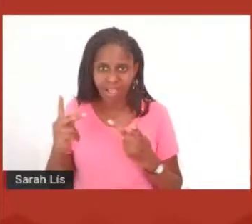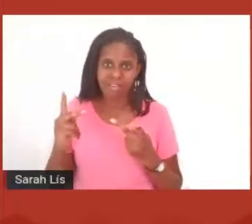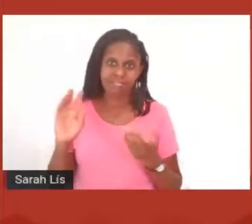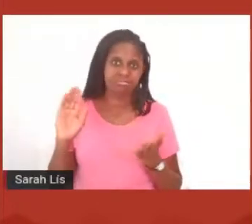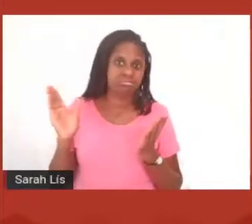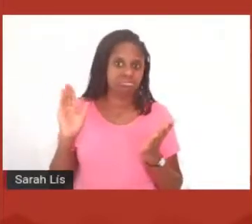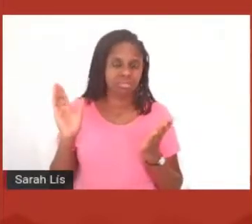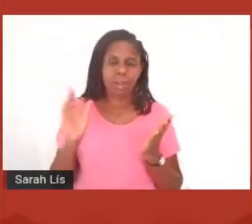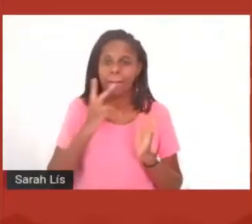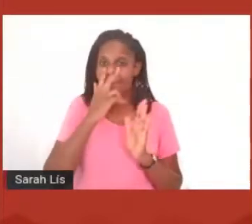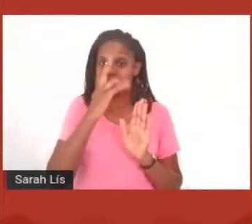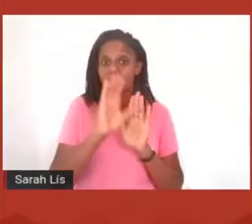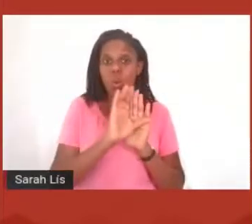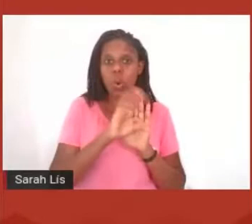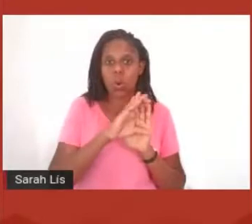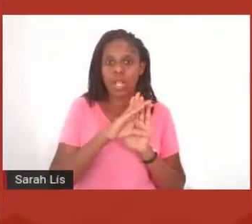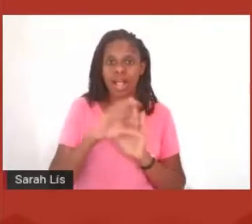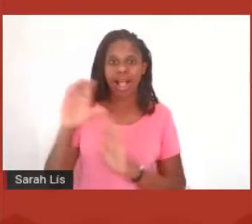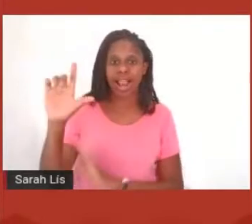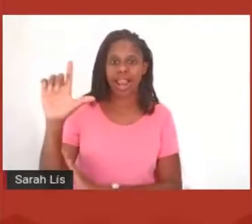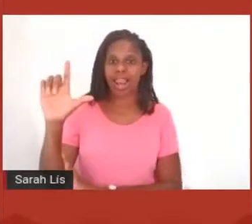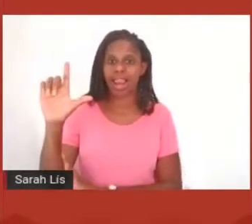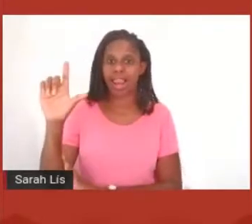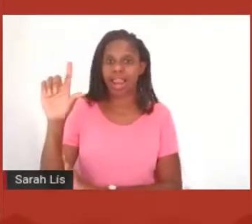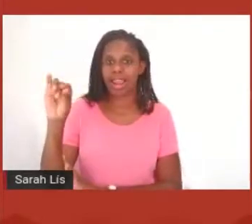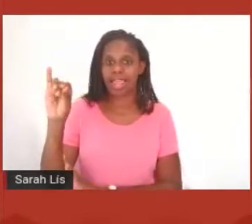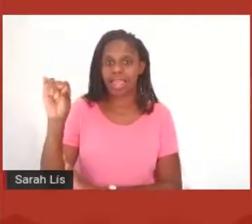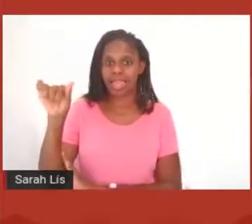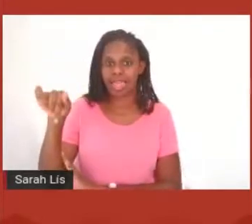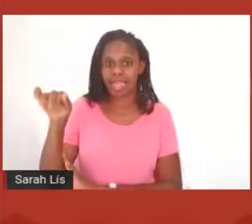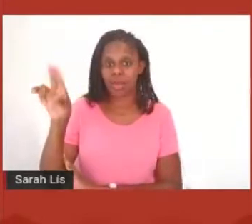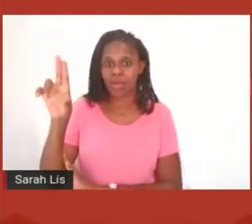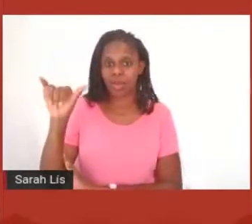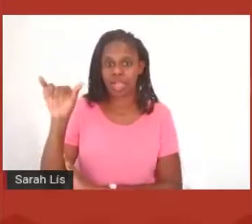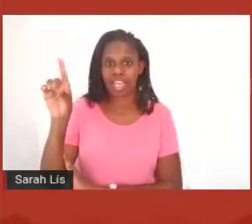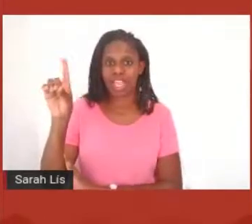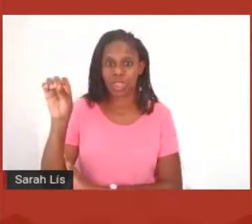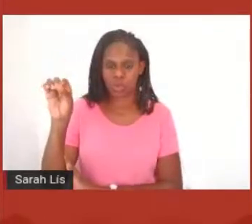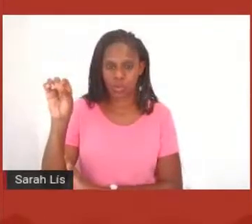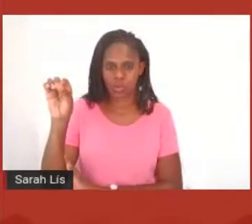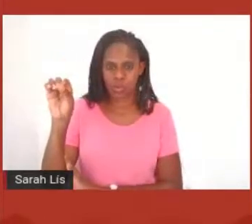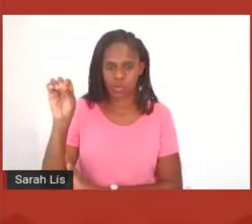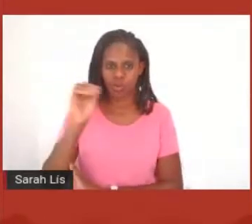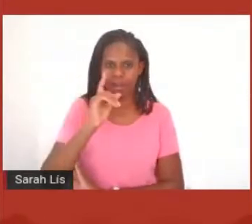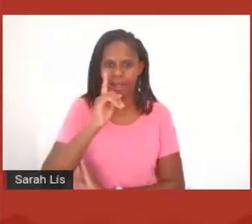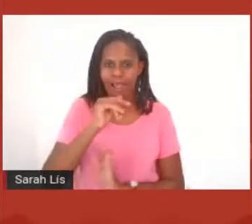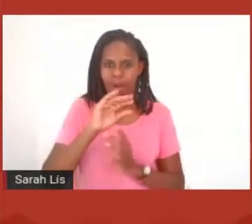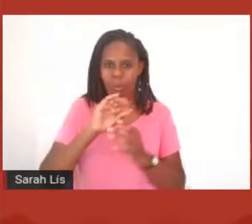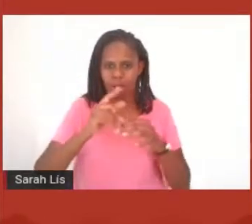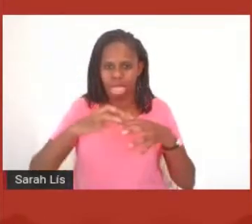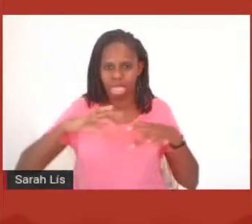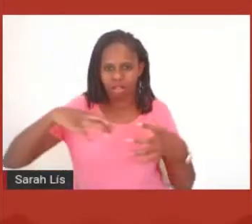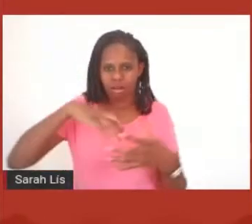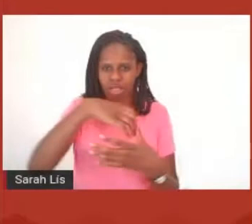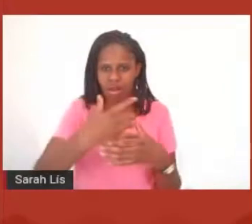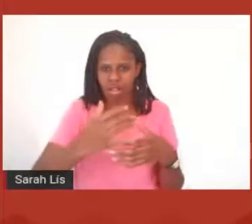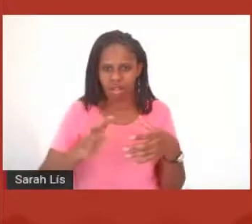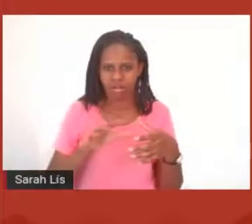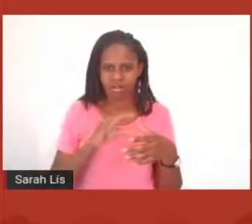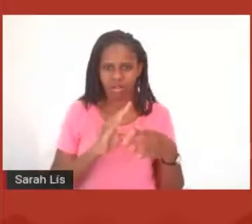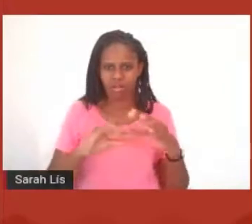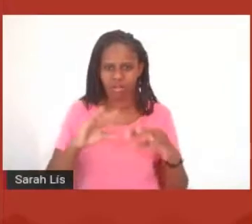conceito de líquido, que é isso que se quer discutir. Então,